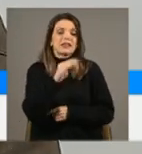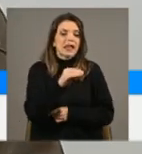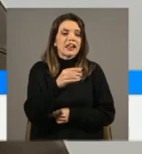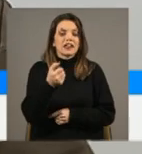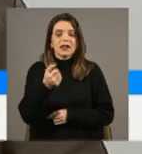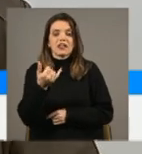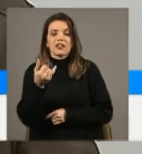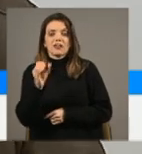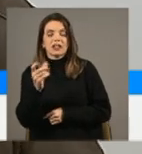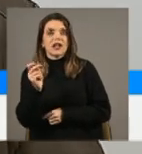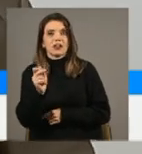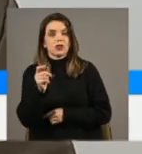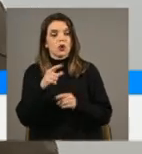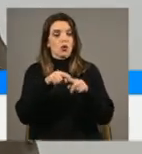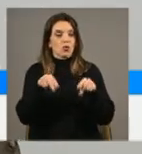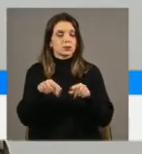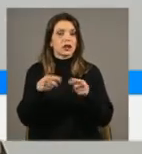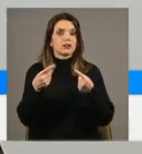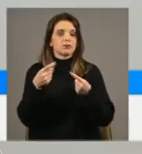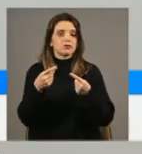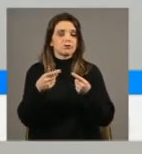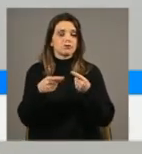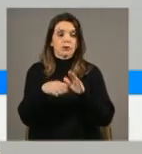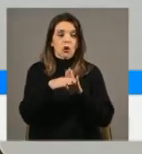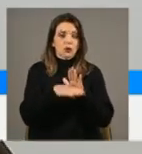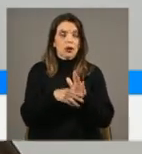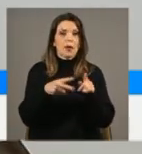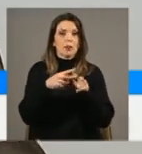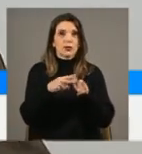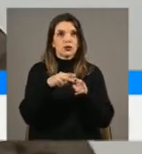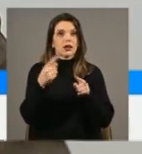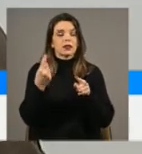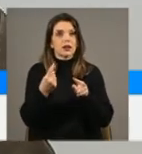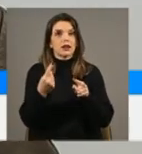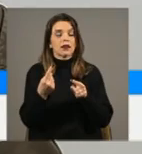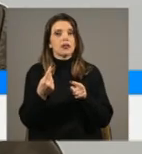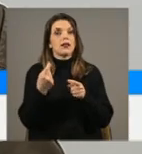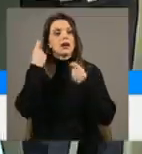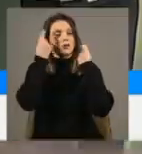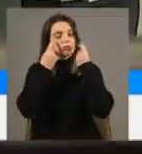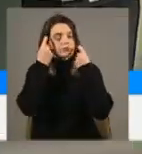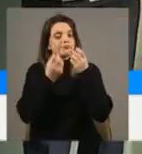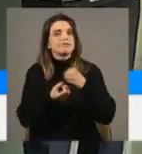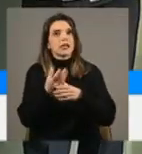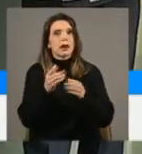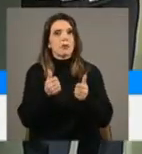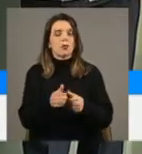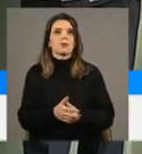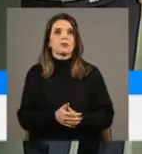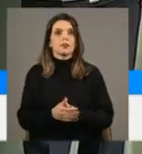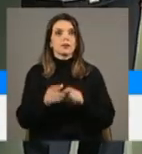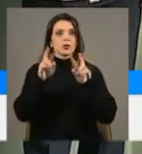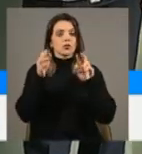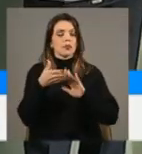aí, programado, já devia estar a ser feita a manutenção, mas pronto, isso é outro aspecto, ainda bem que está a ser implementado. E quando o tema é urgência,